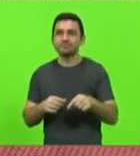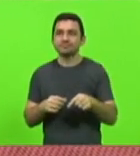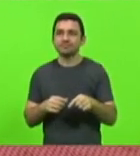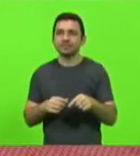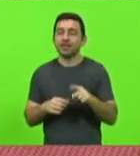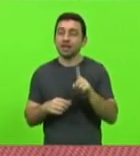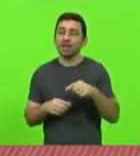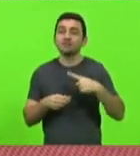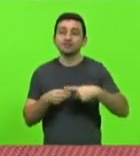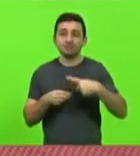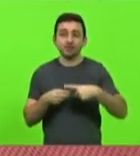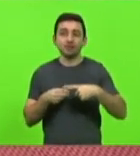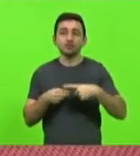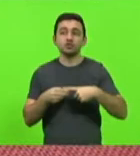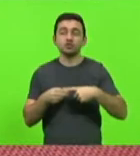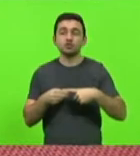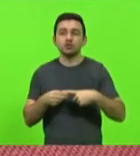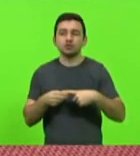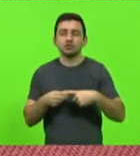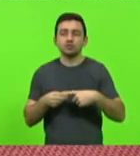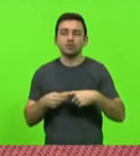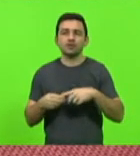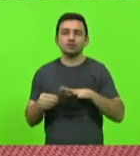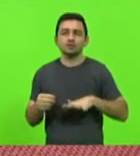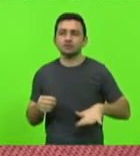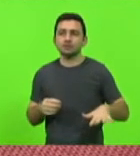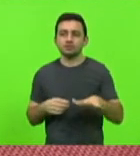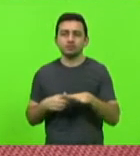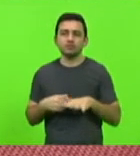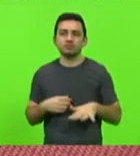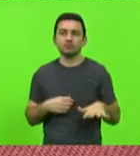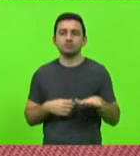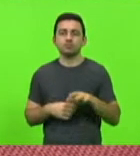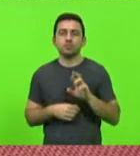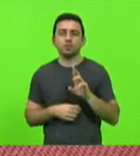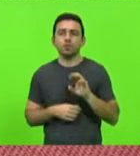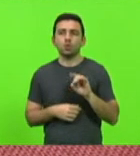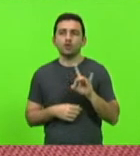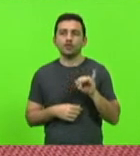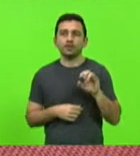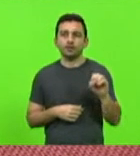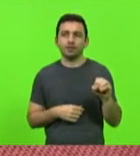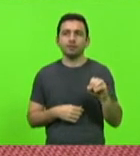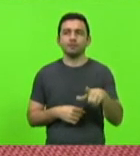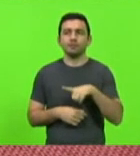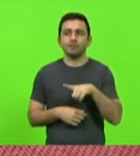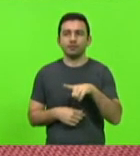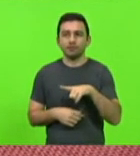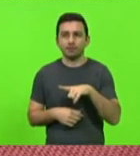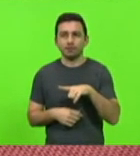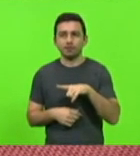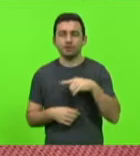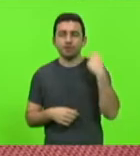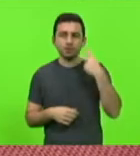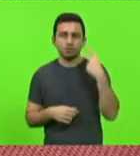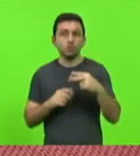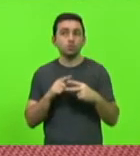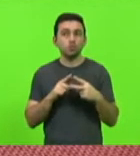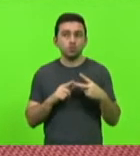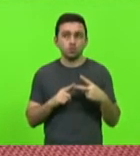do município de Rodeio, no Médio Vale do Itajaí. O meu presidente do partido, Almir, meus dois vereadores, o